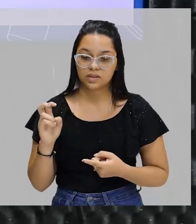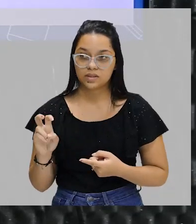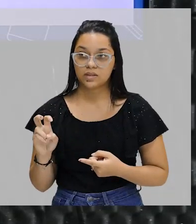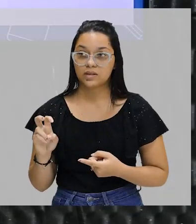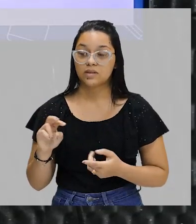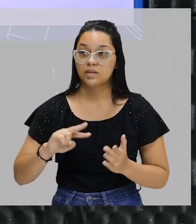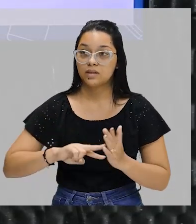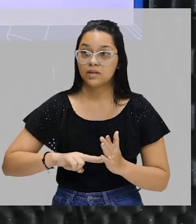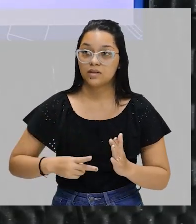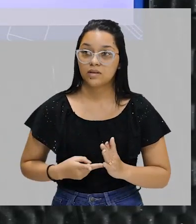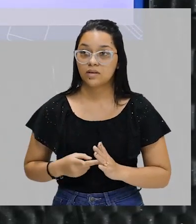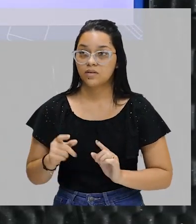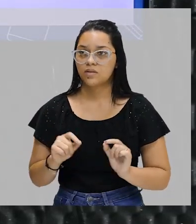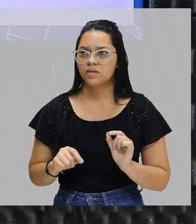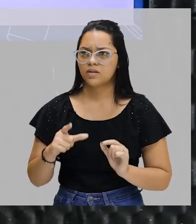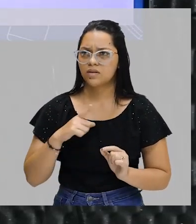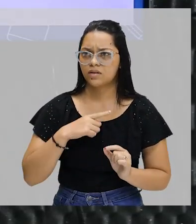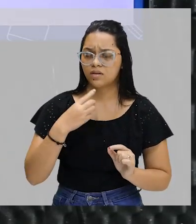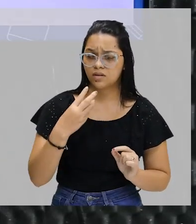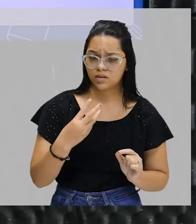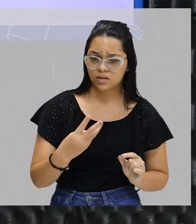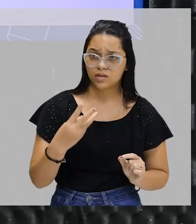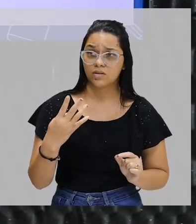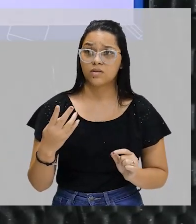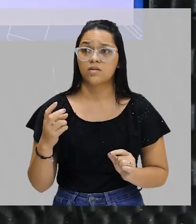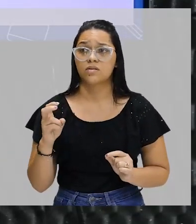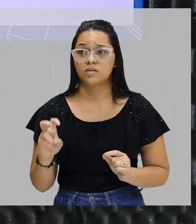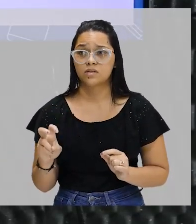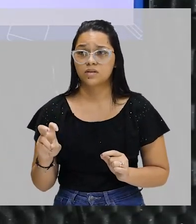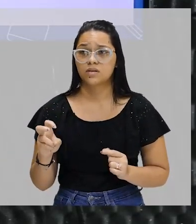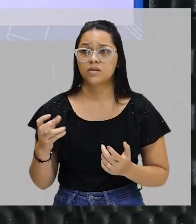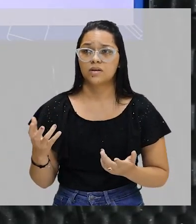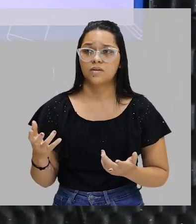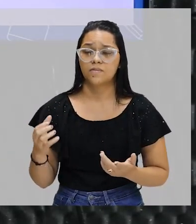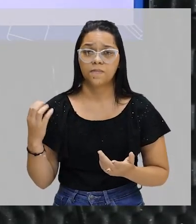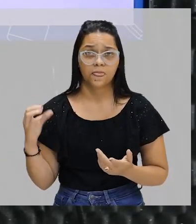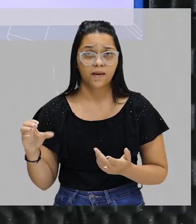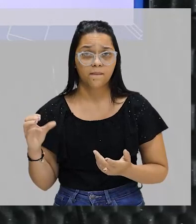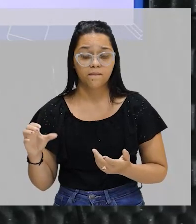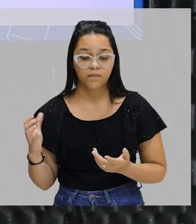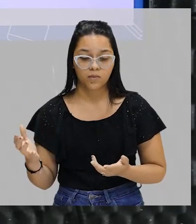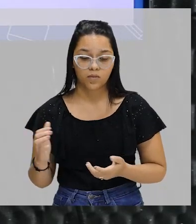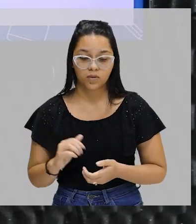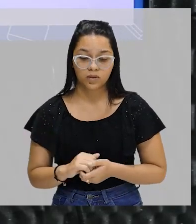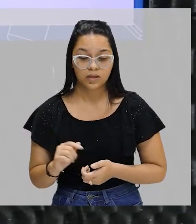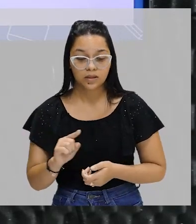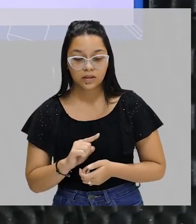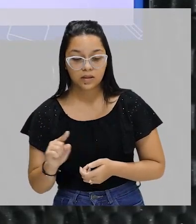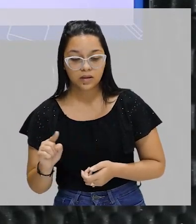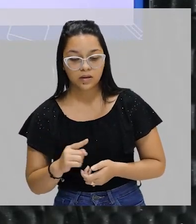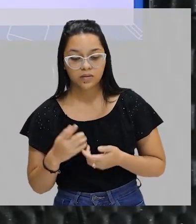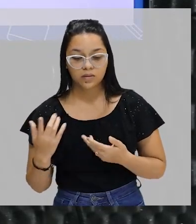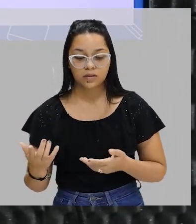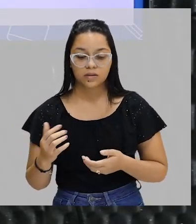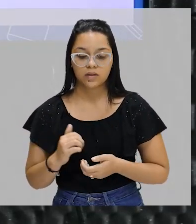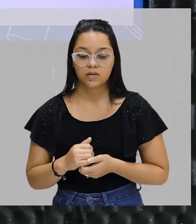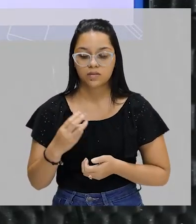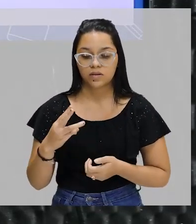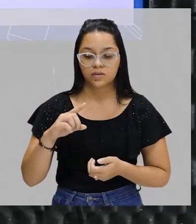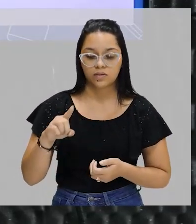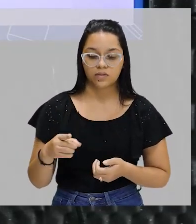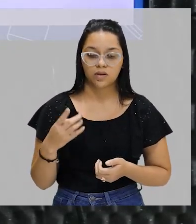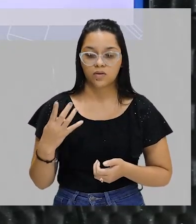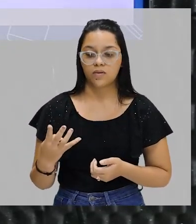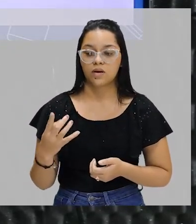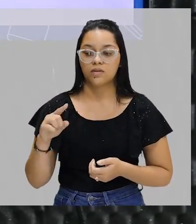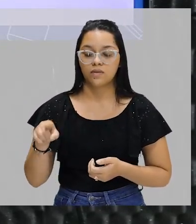345. Quer dizer que a cadeia principal tem 345 carbonos? Não, né? Então,